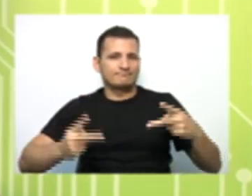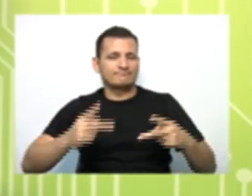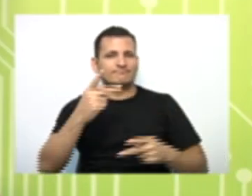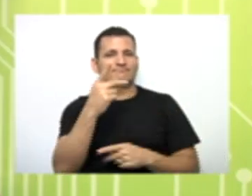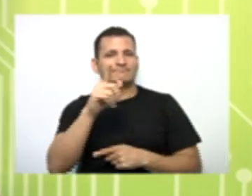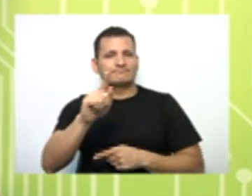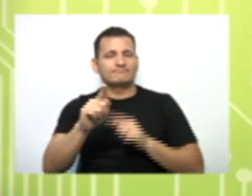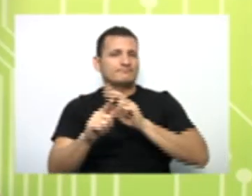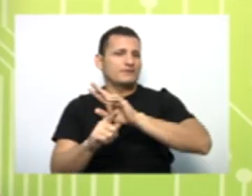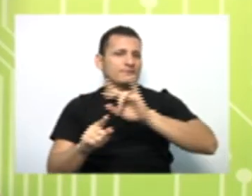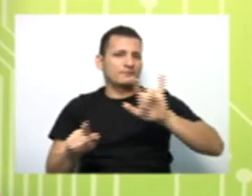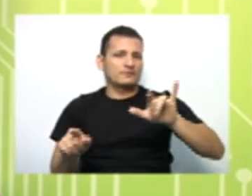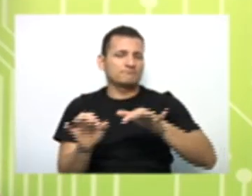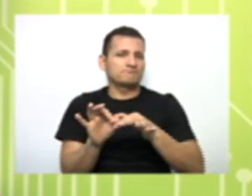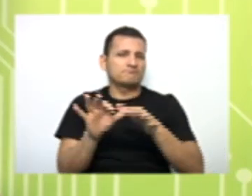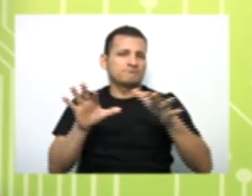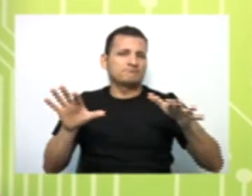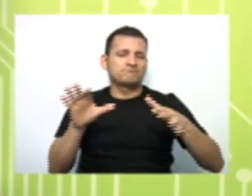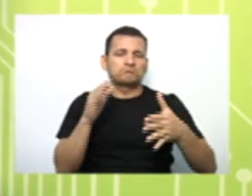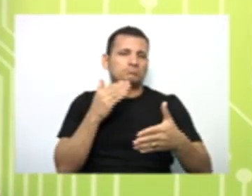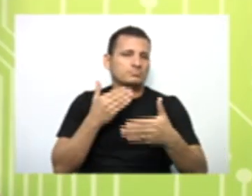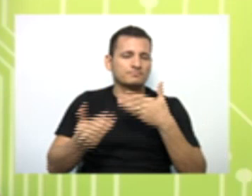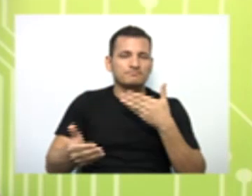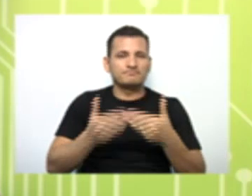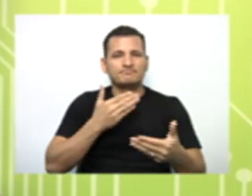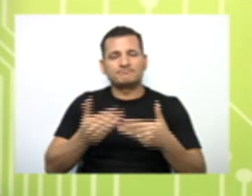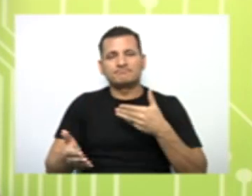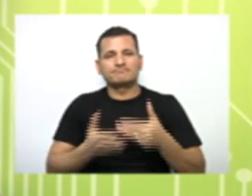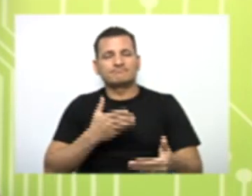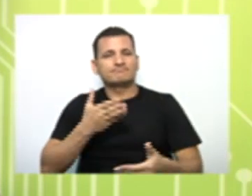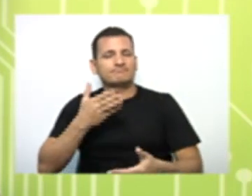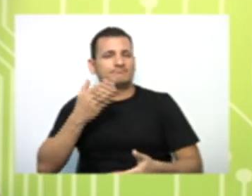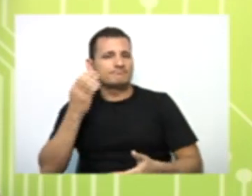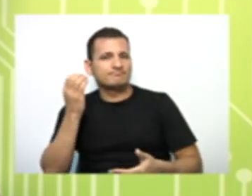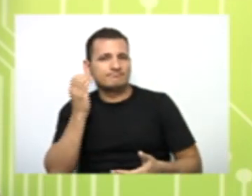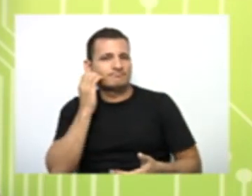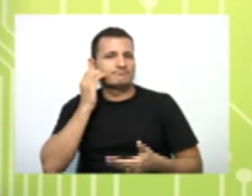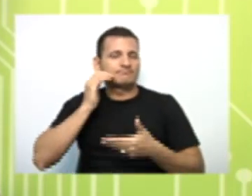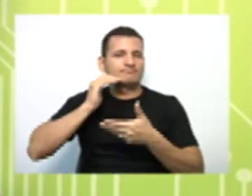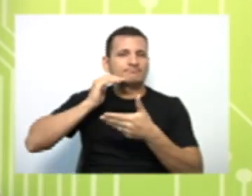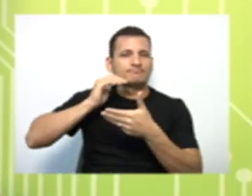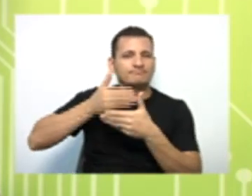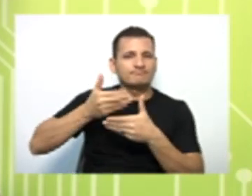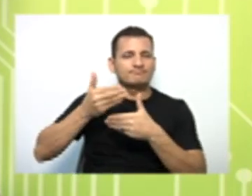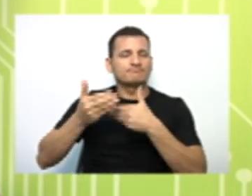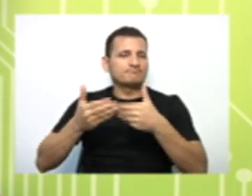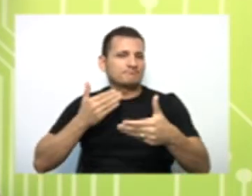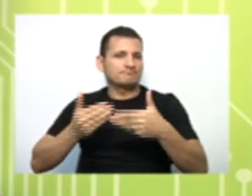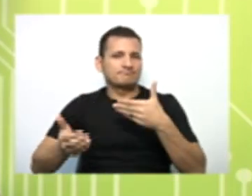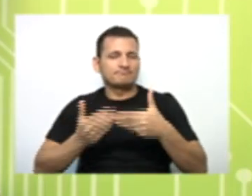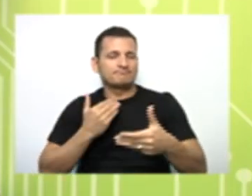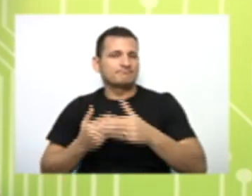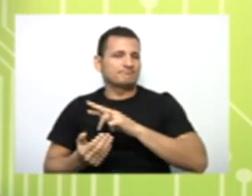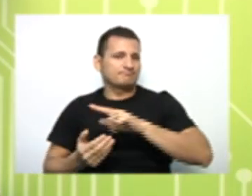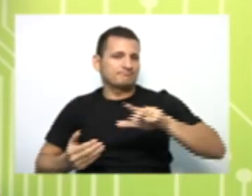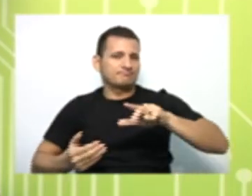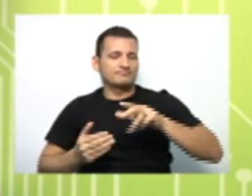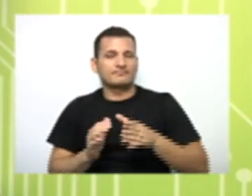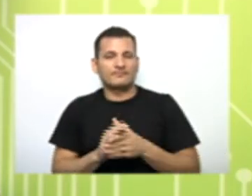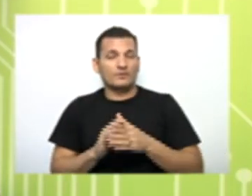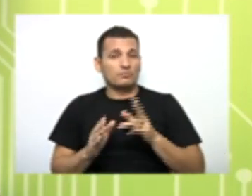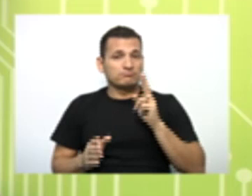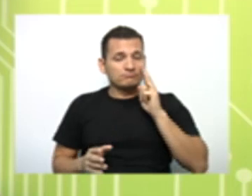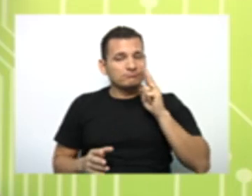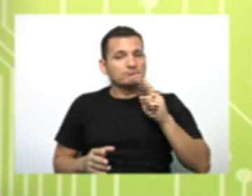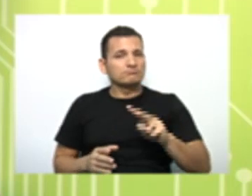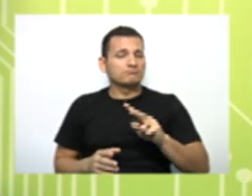ser disponível para qualquer dispositivo que esteja no mercado, certo? Então, observe